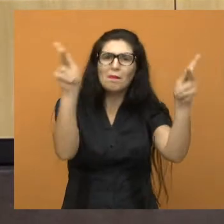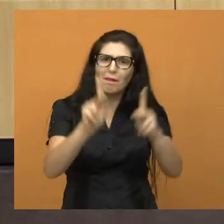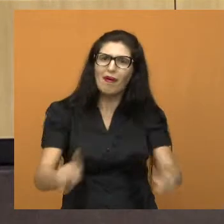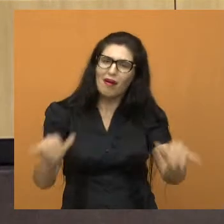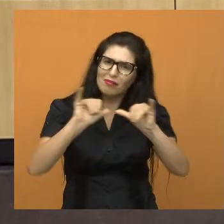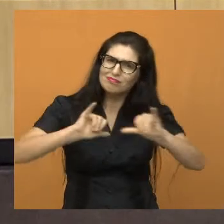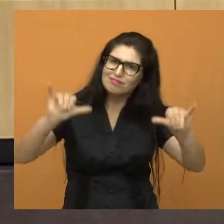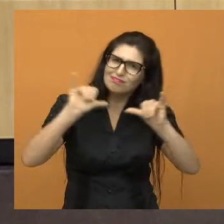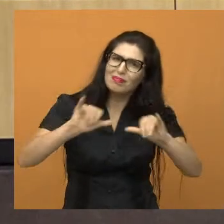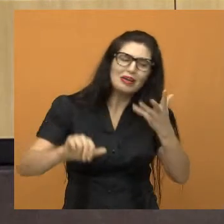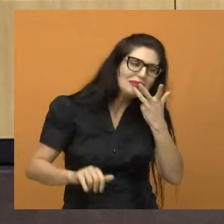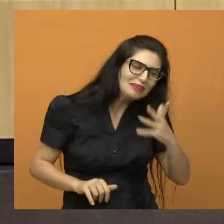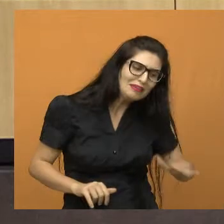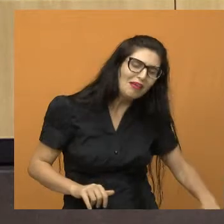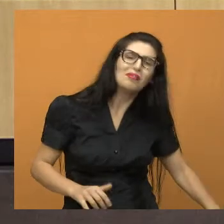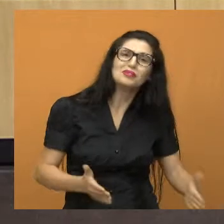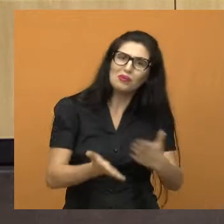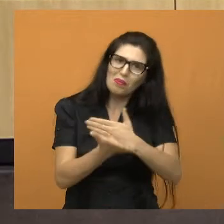nossas crianças, né?